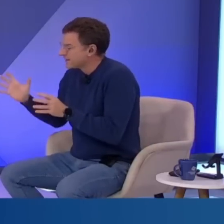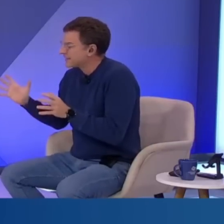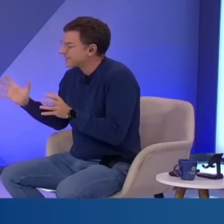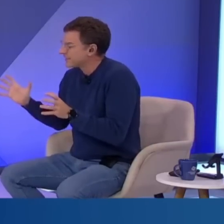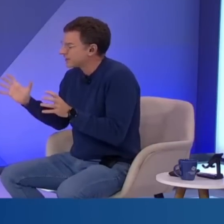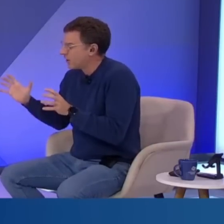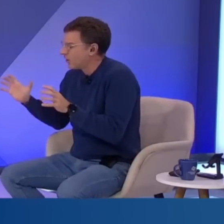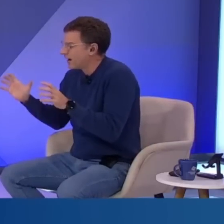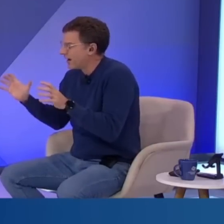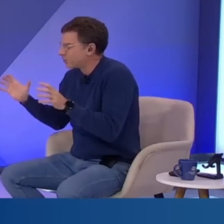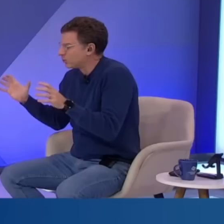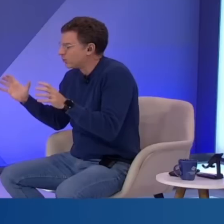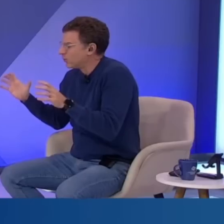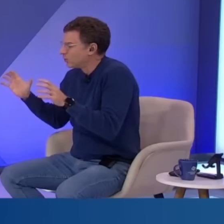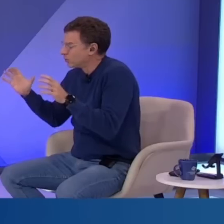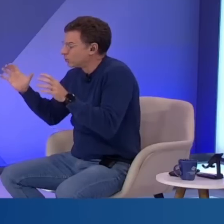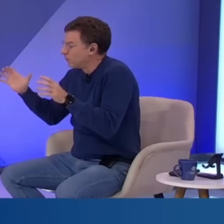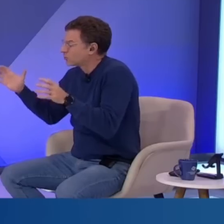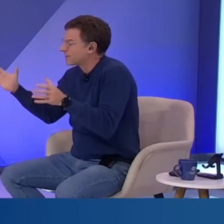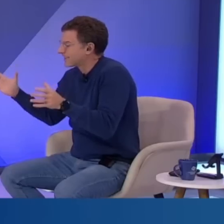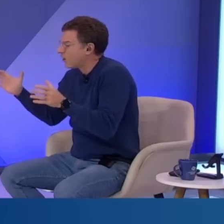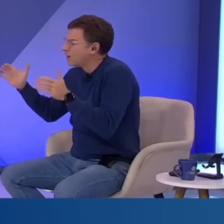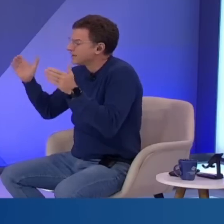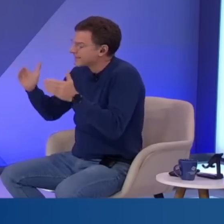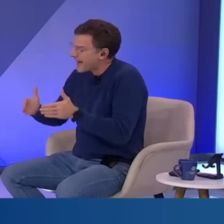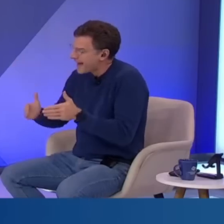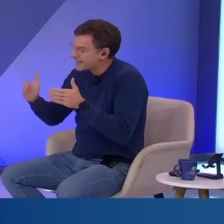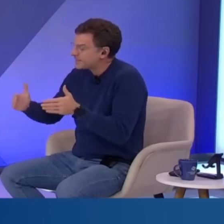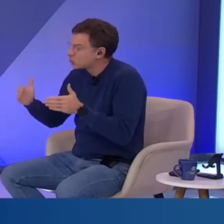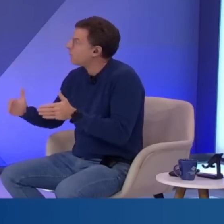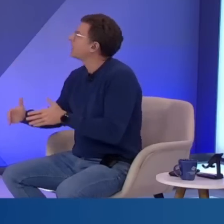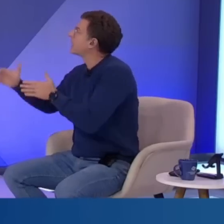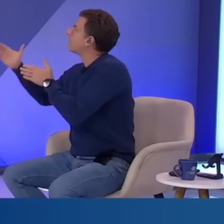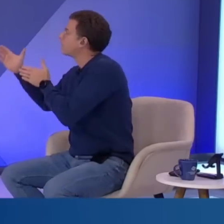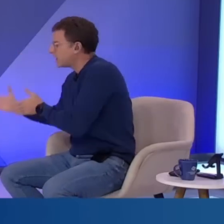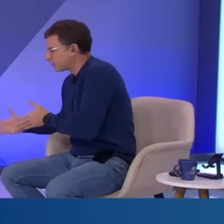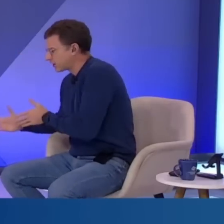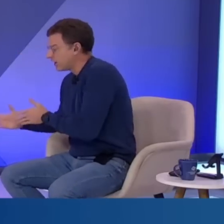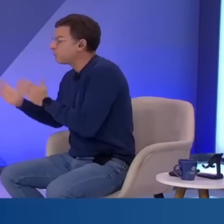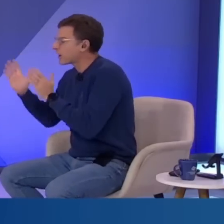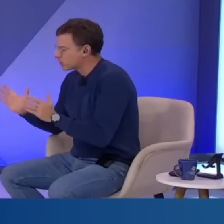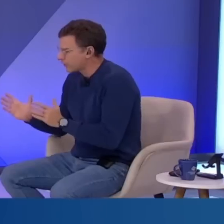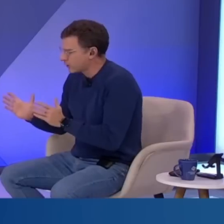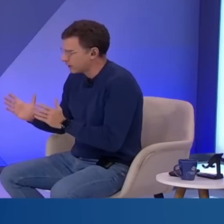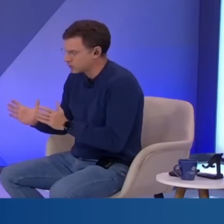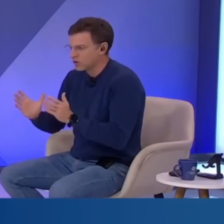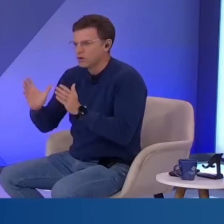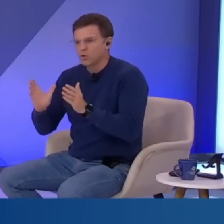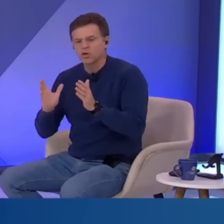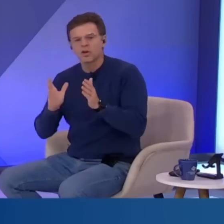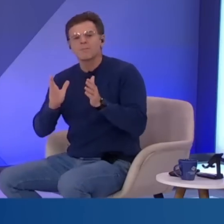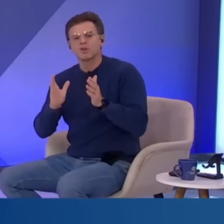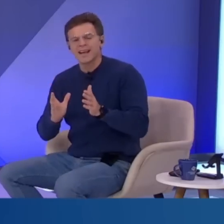fala dessa questão do Banco Central estar agindo de uma maneira política. E por que que eu estou falando